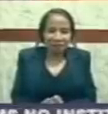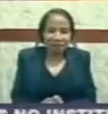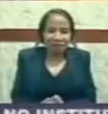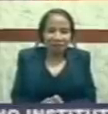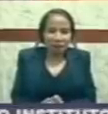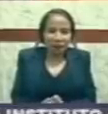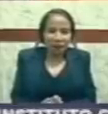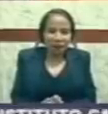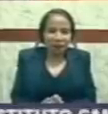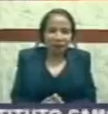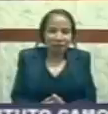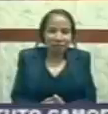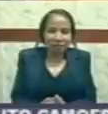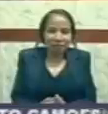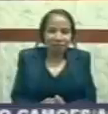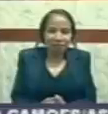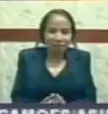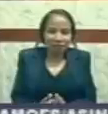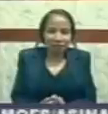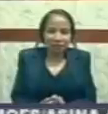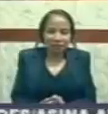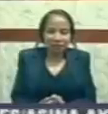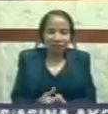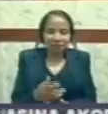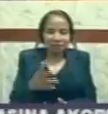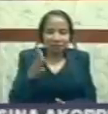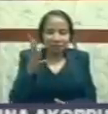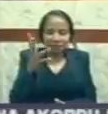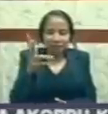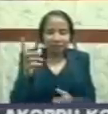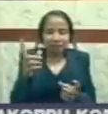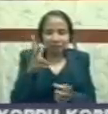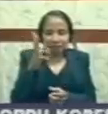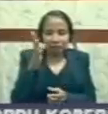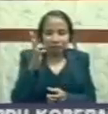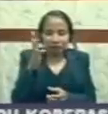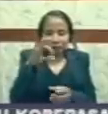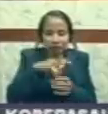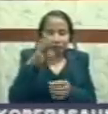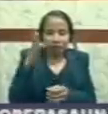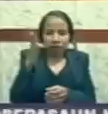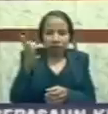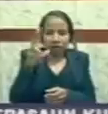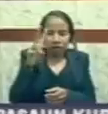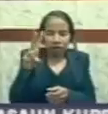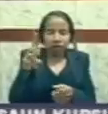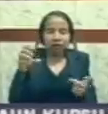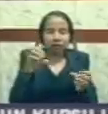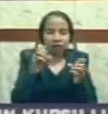Resultado de votação, a favor 42, contra 0, abstenção 0.